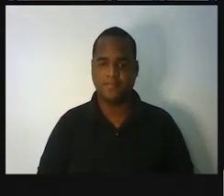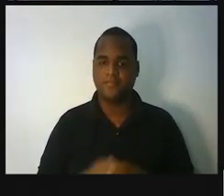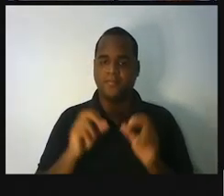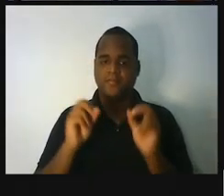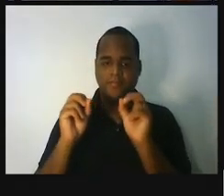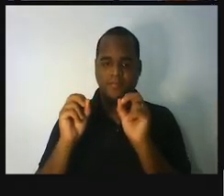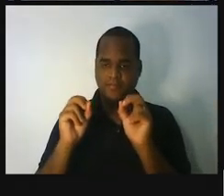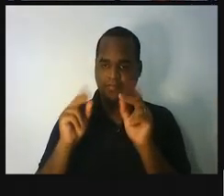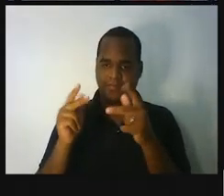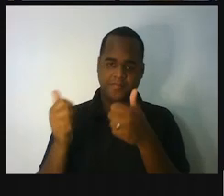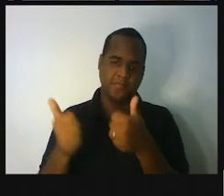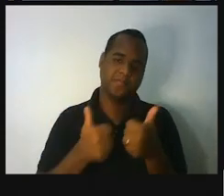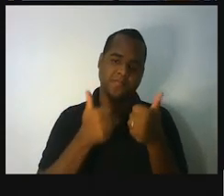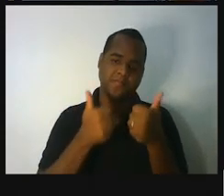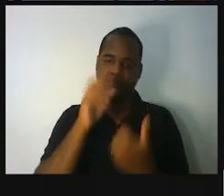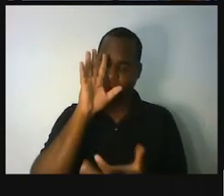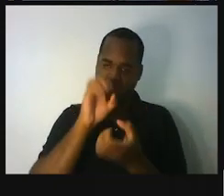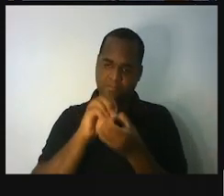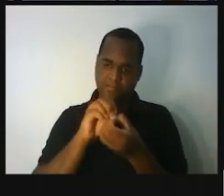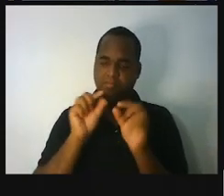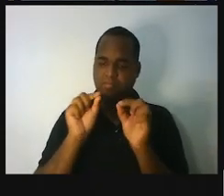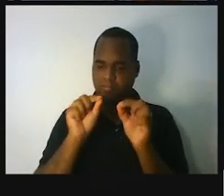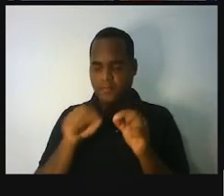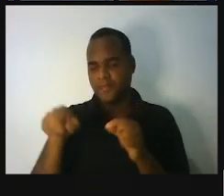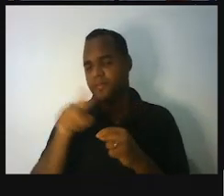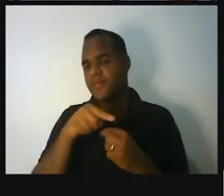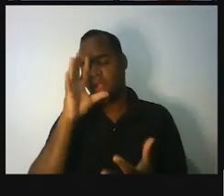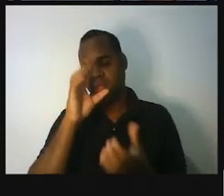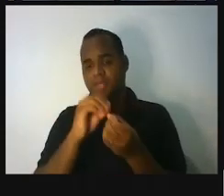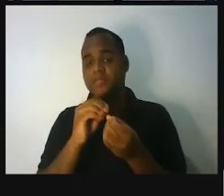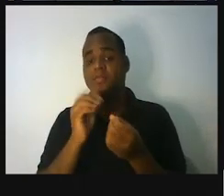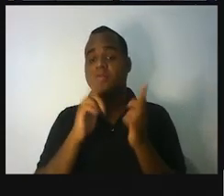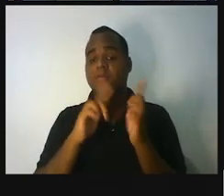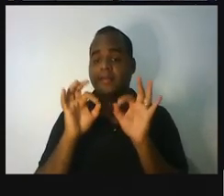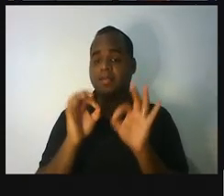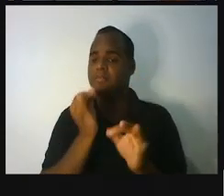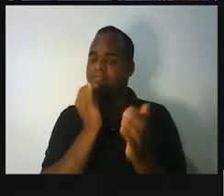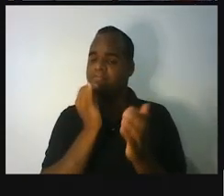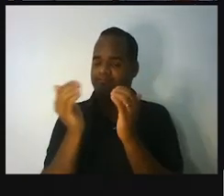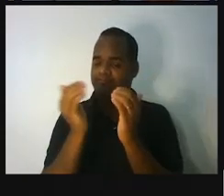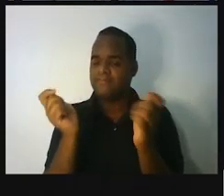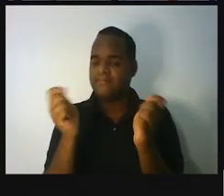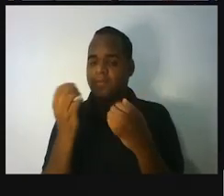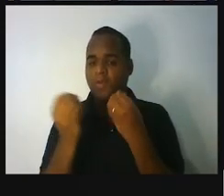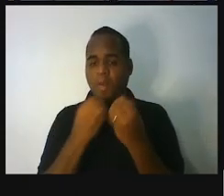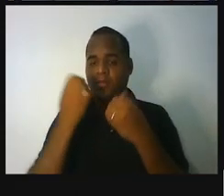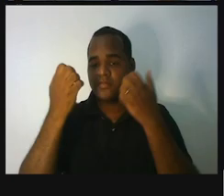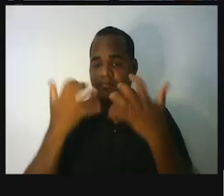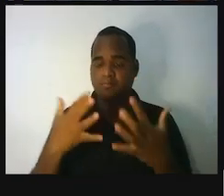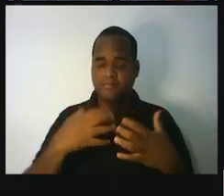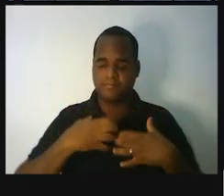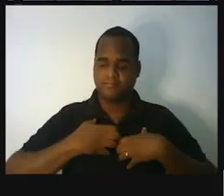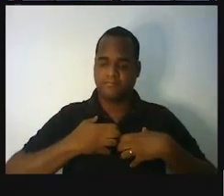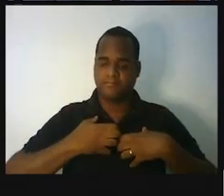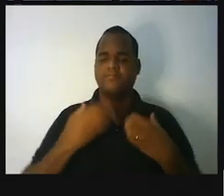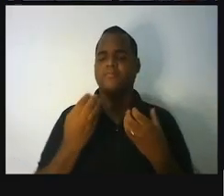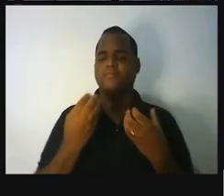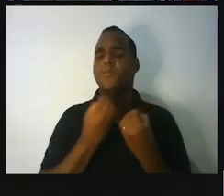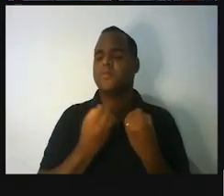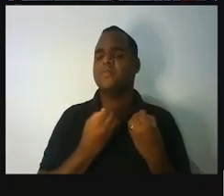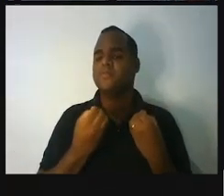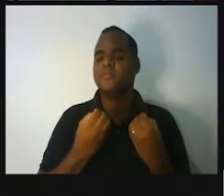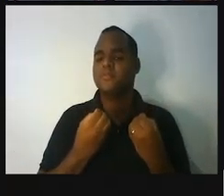beleza. Já entendi que para eu conseguir comparar isso aí, só vai fazer sentido se